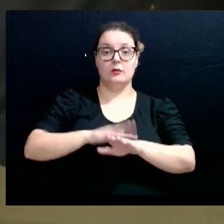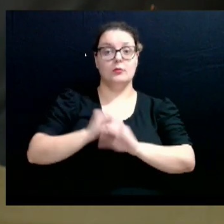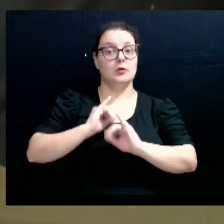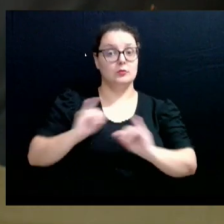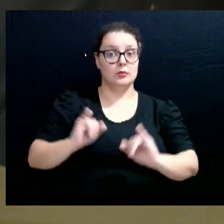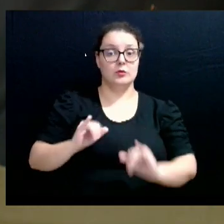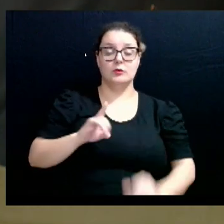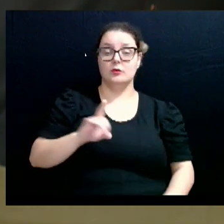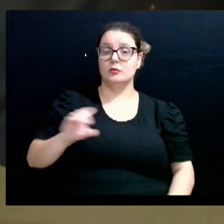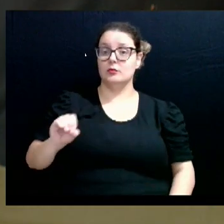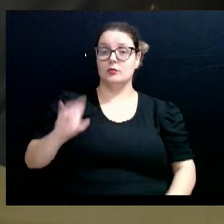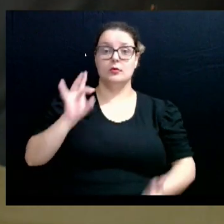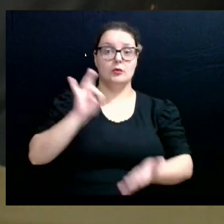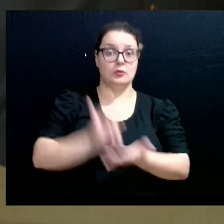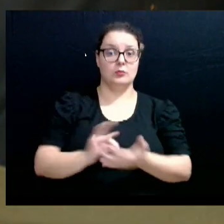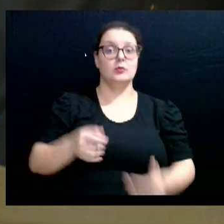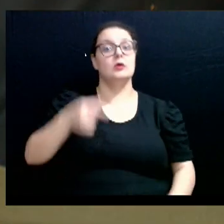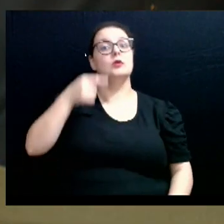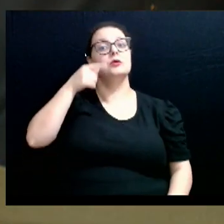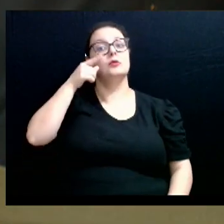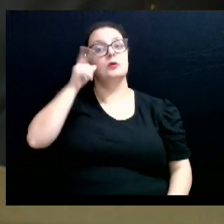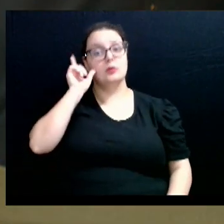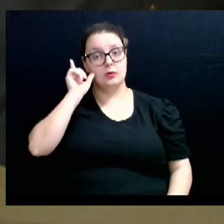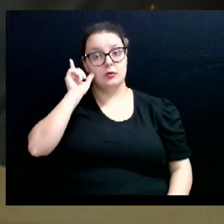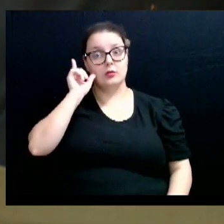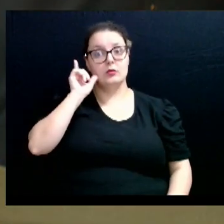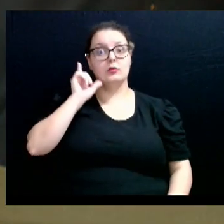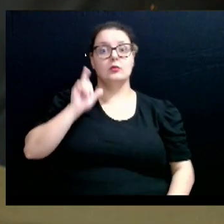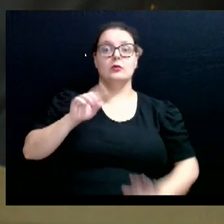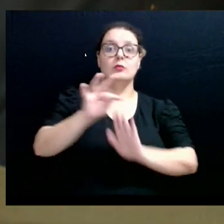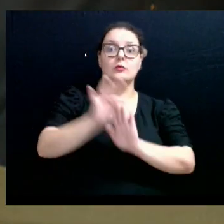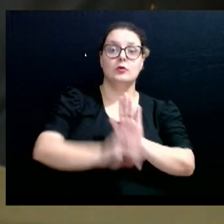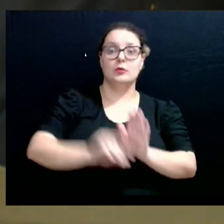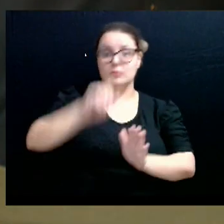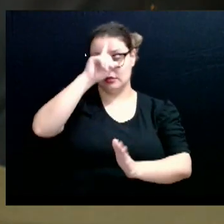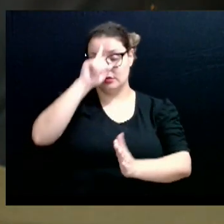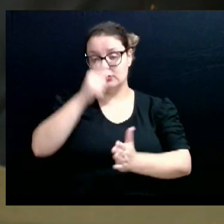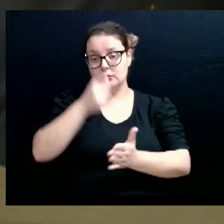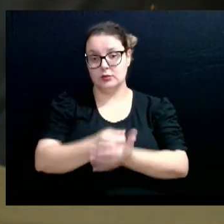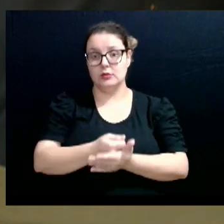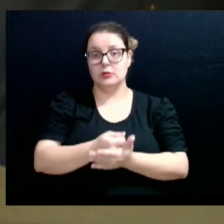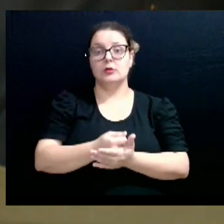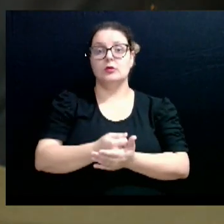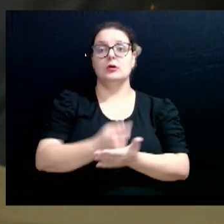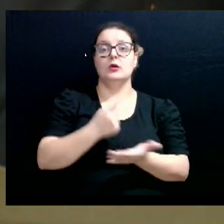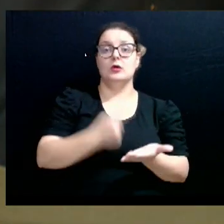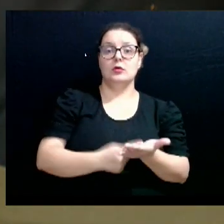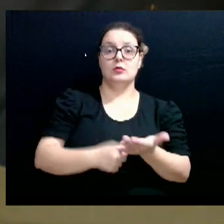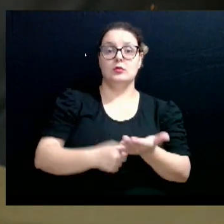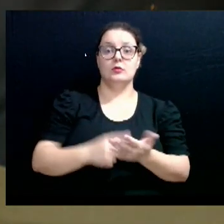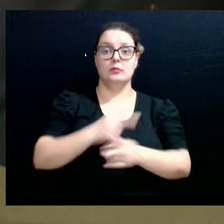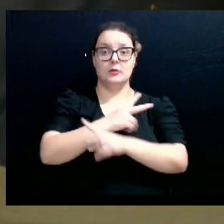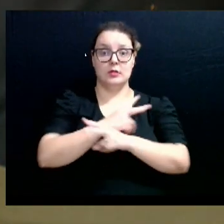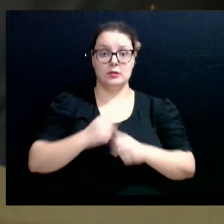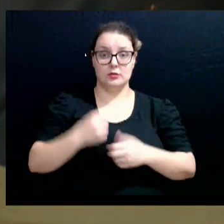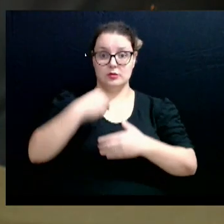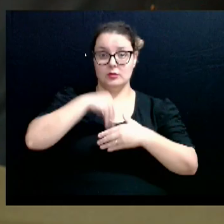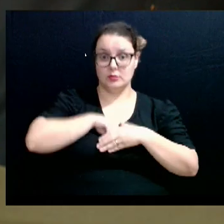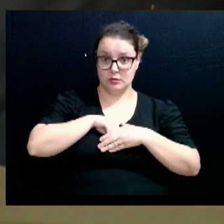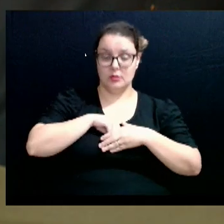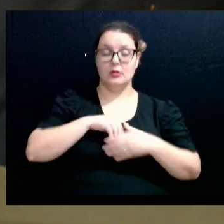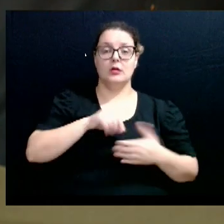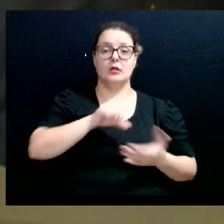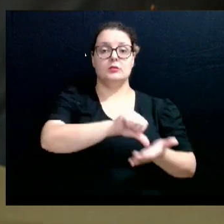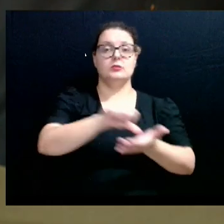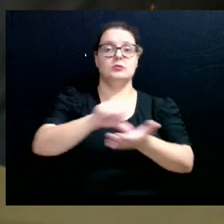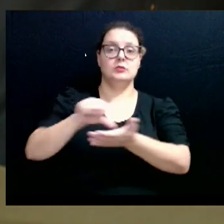Oficial de ontem, o texto determina que, ao confirmar a intoxicação, as unidades de atendimento acionam os órgãos